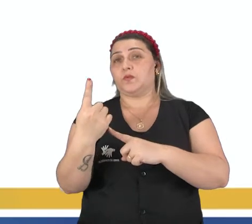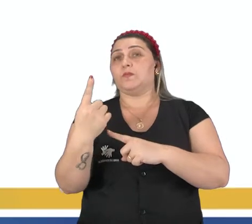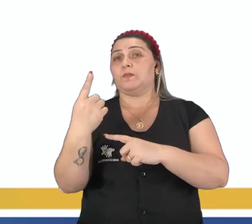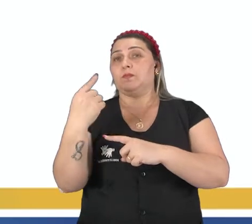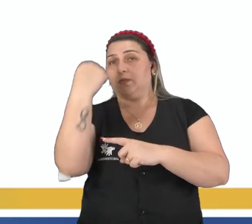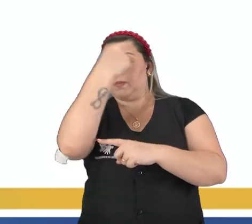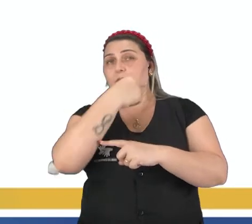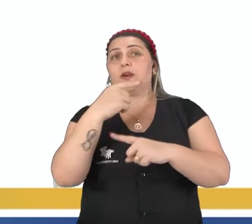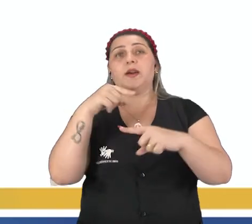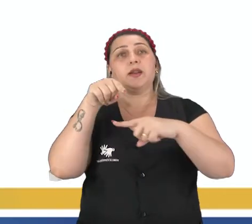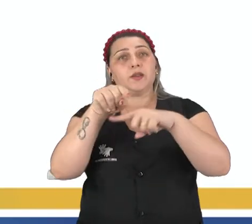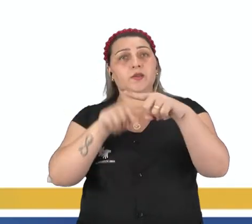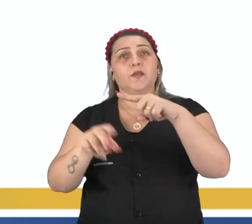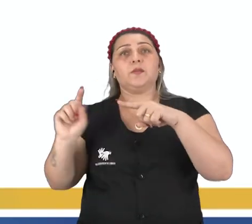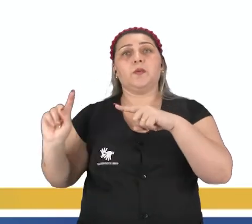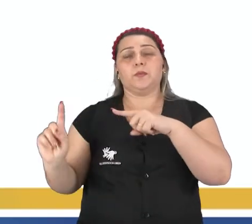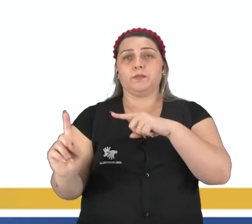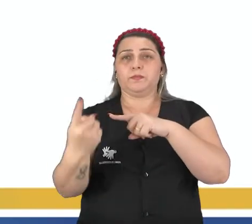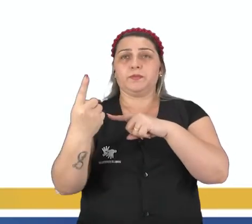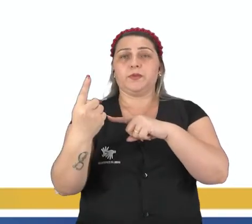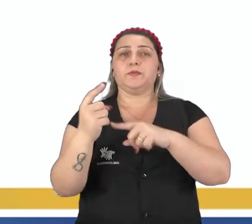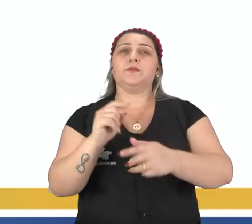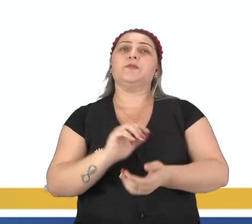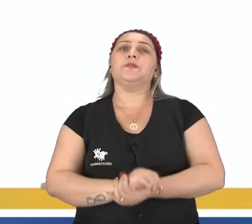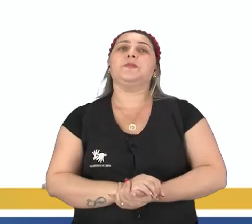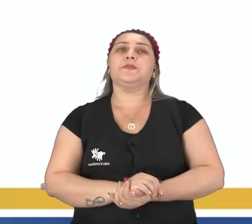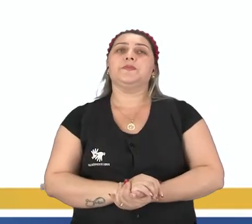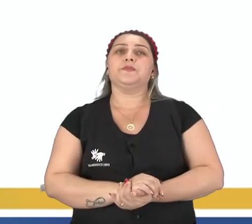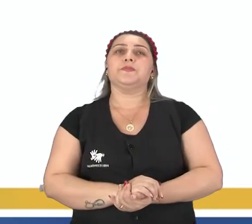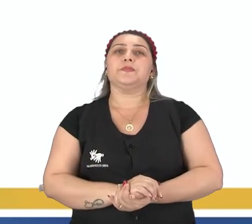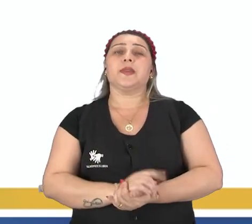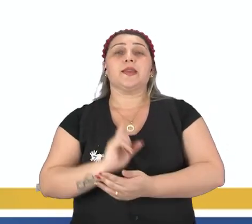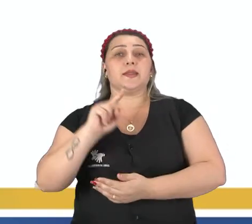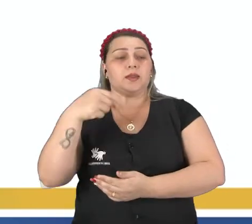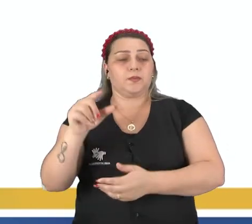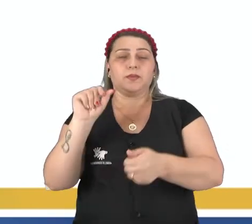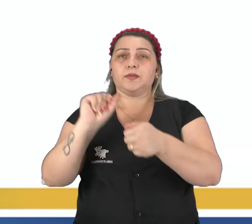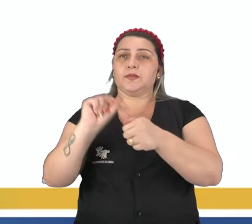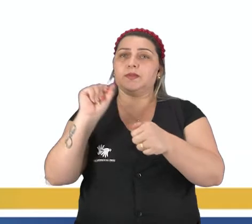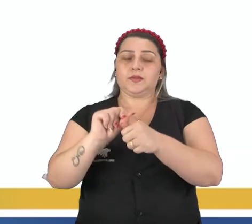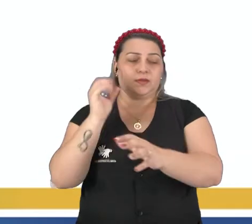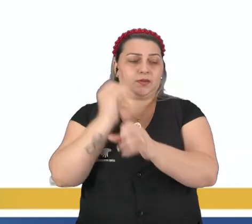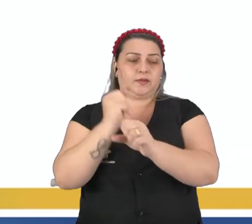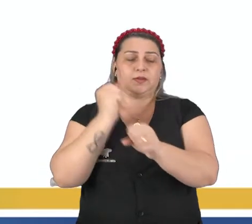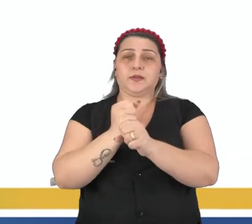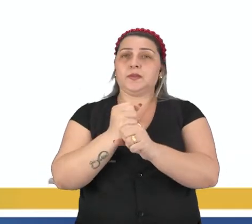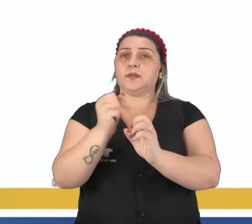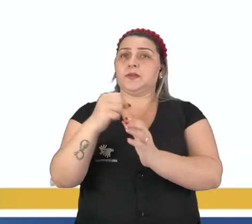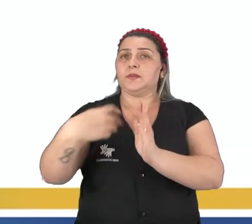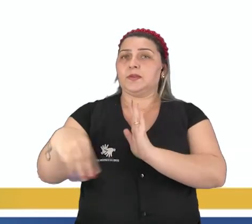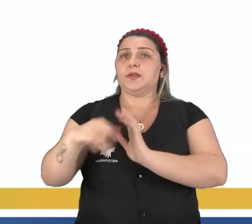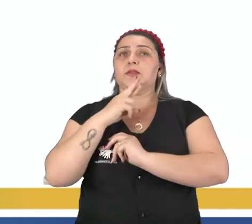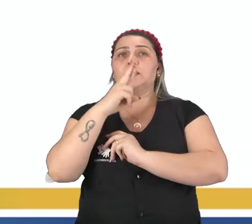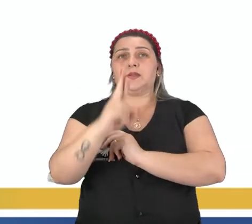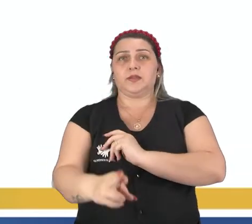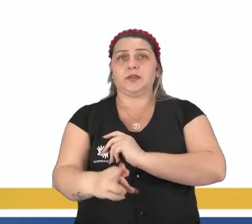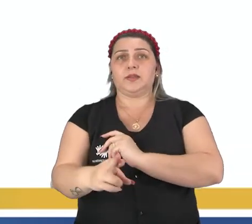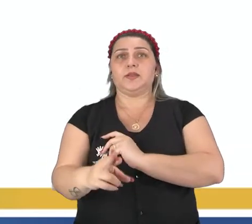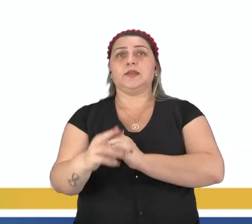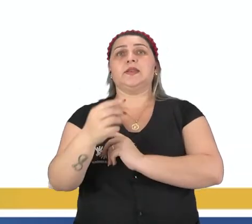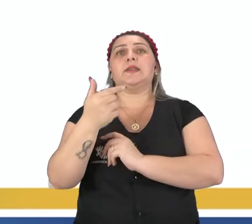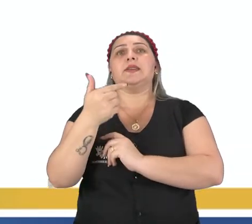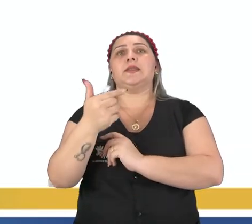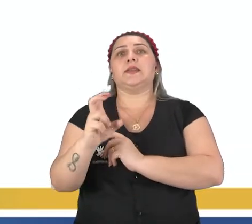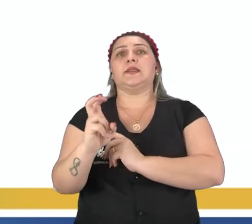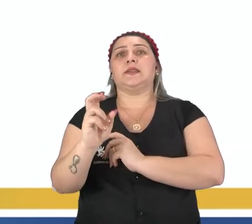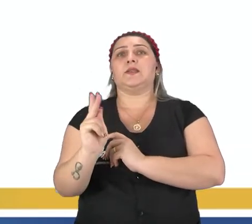1 hora. E divide essa multiplicação por 1000. Tá? Então, depois que você fizer as operações matemáticas, você vai ter o resultado de